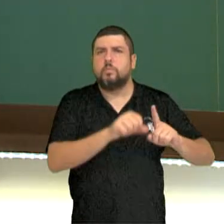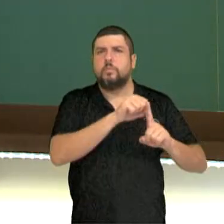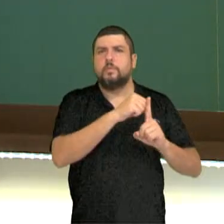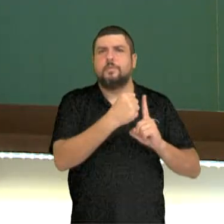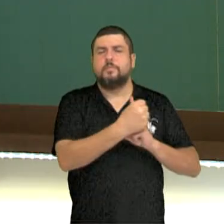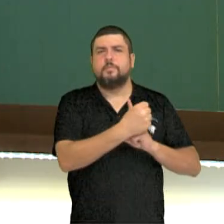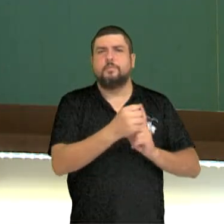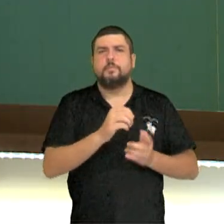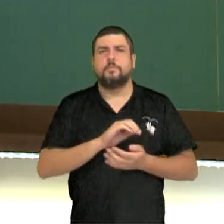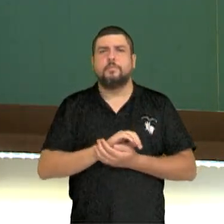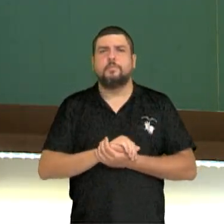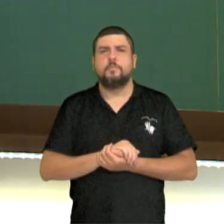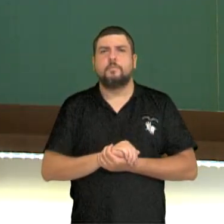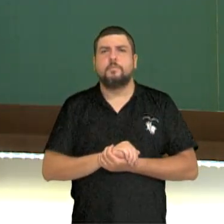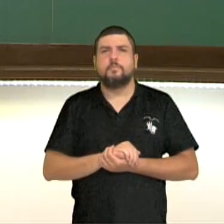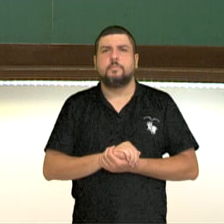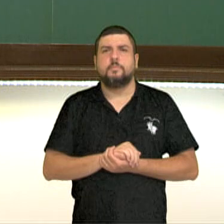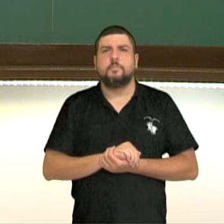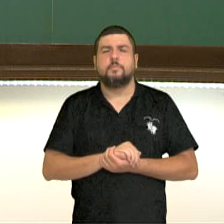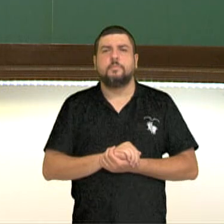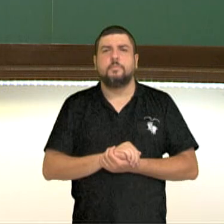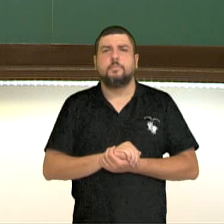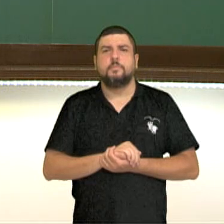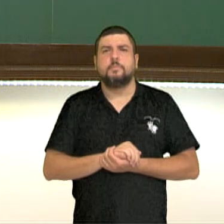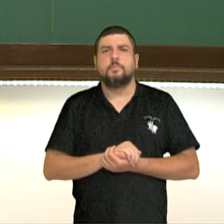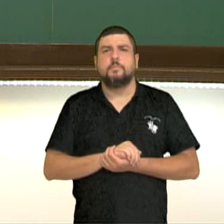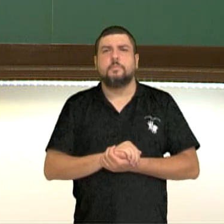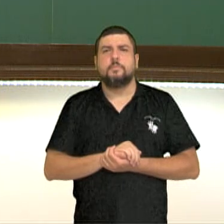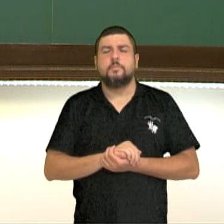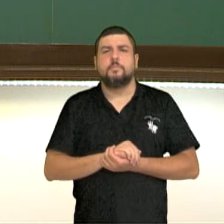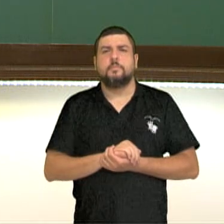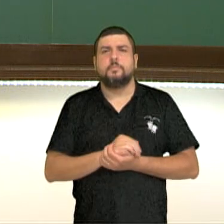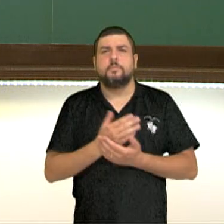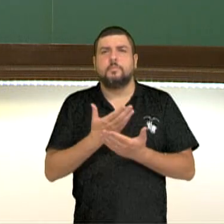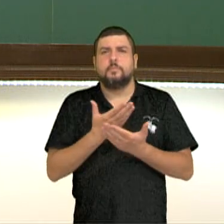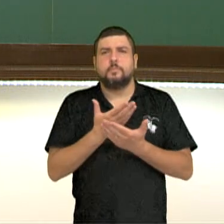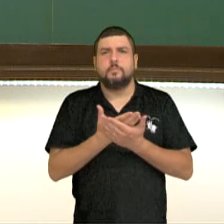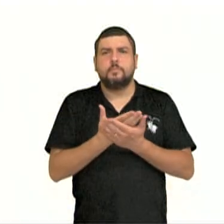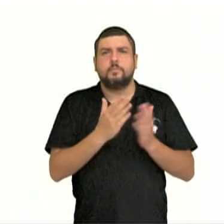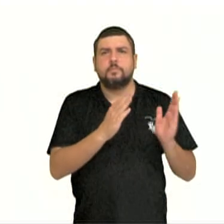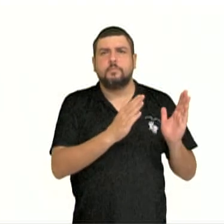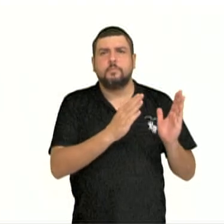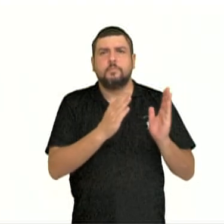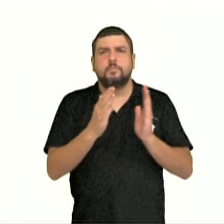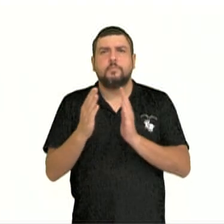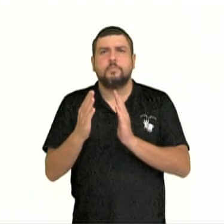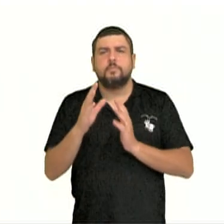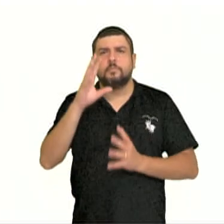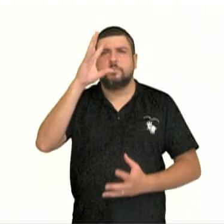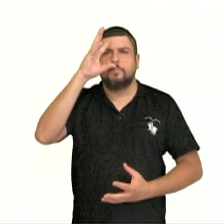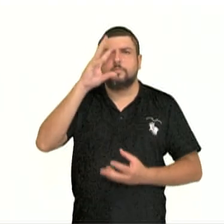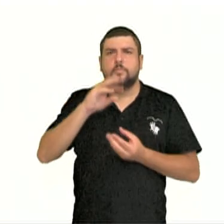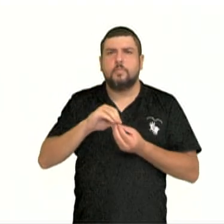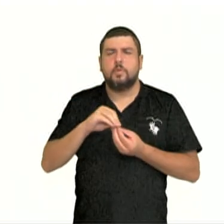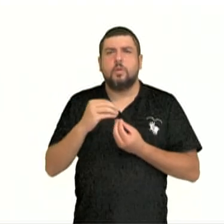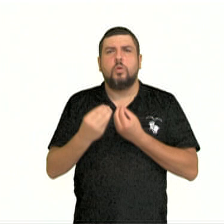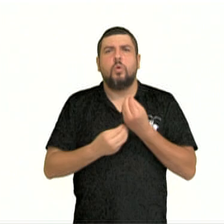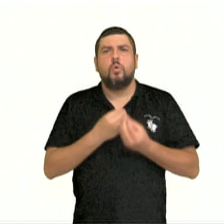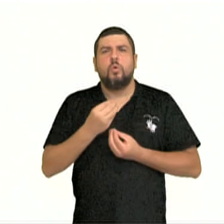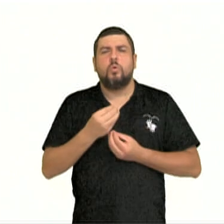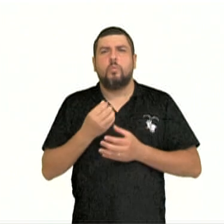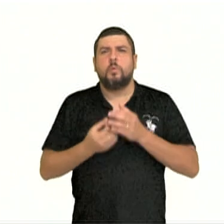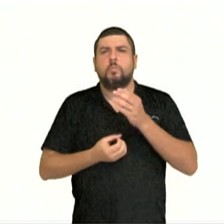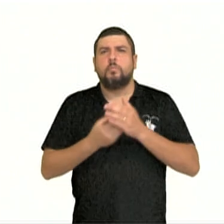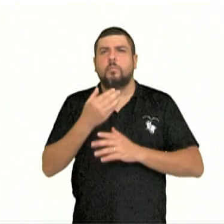de vocês. Legal? Então, nessa aula, entendemos os postulados da sociologia